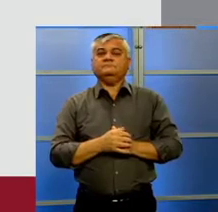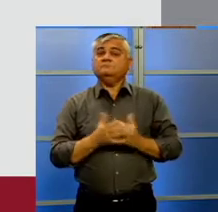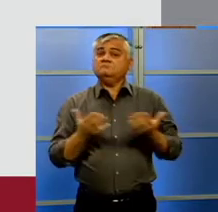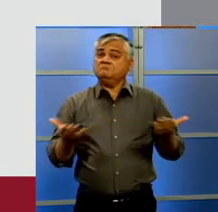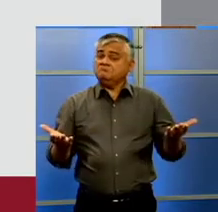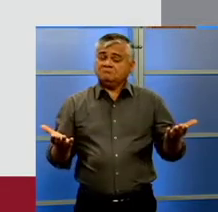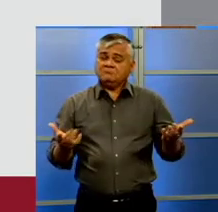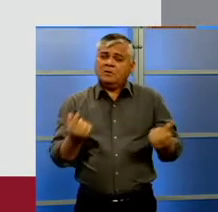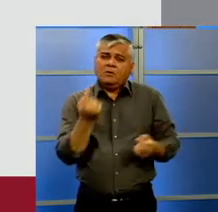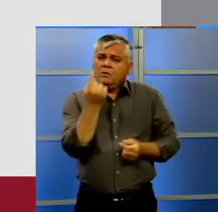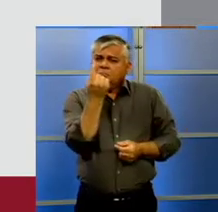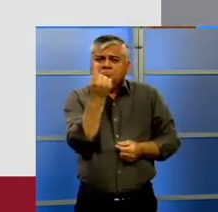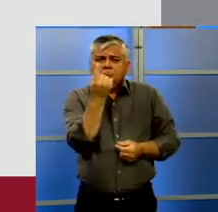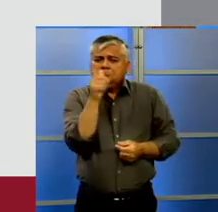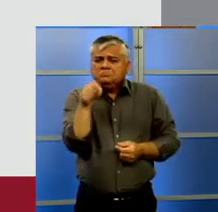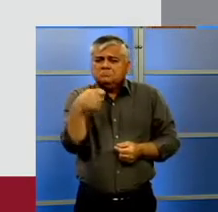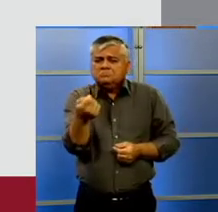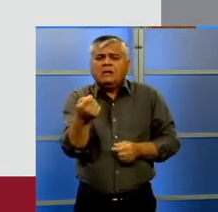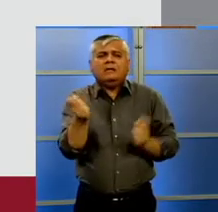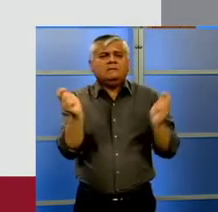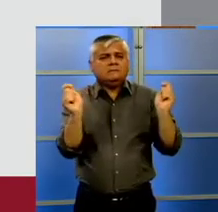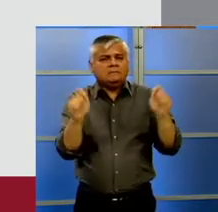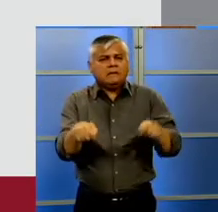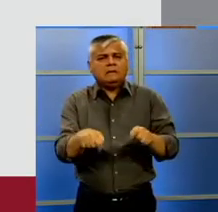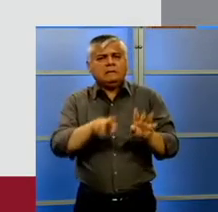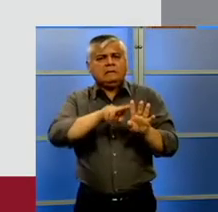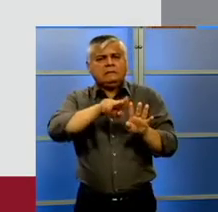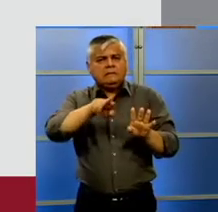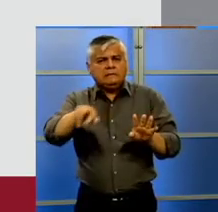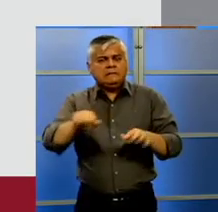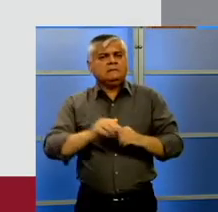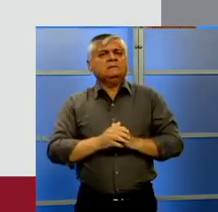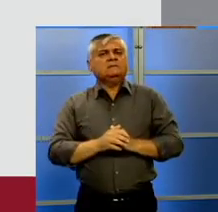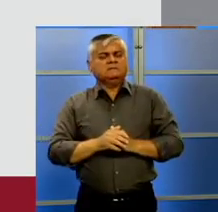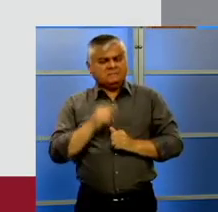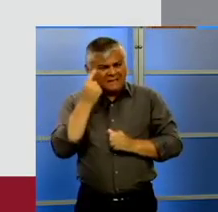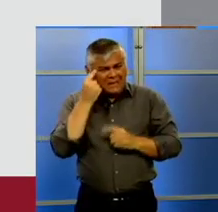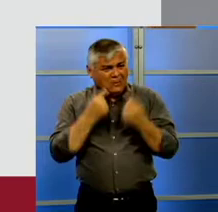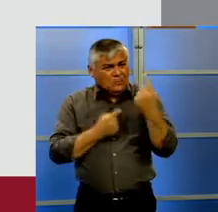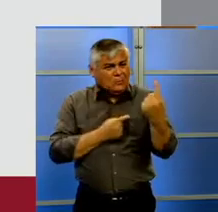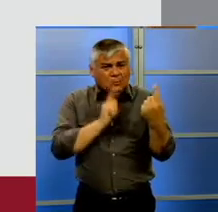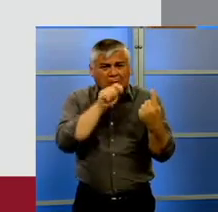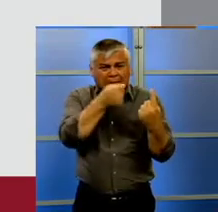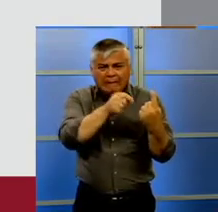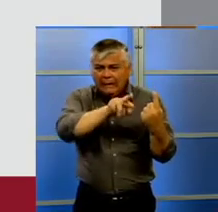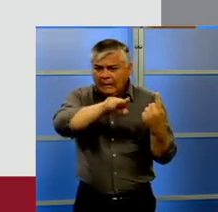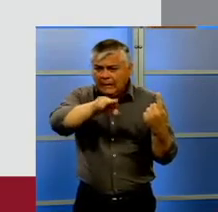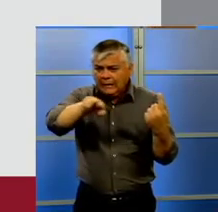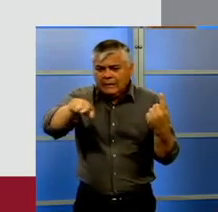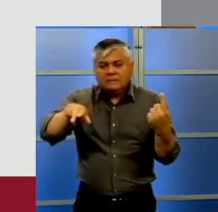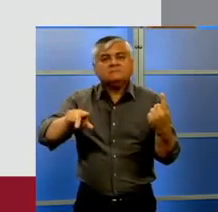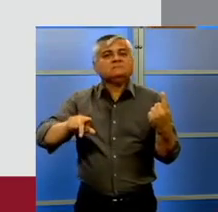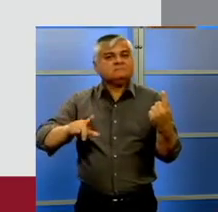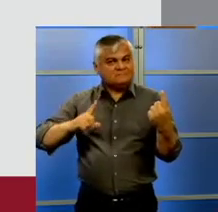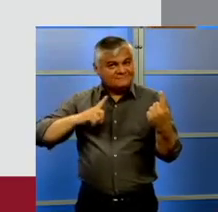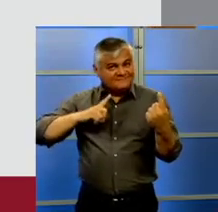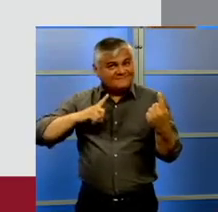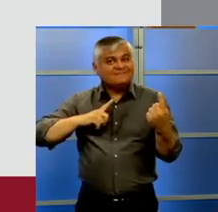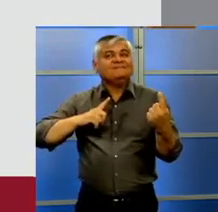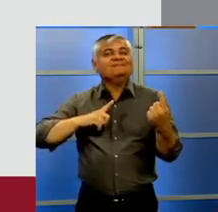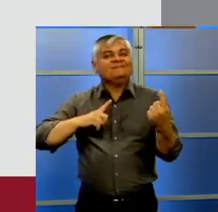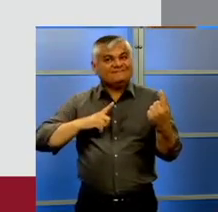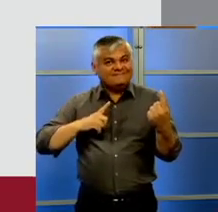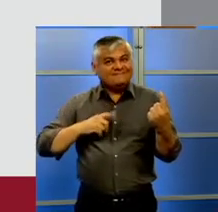que pode denotar várias palavras na língua portuguesa. Complicado pensar assim, mesmo sinal, produzindo